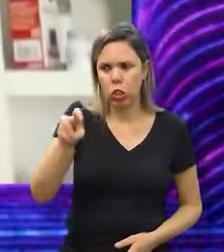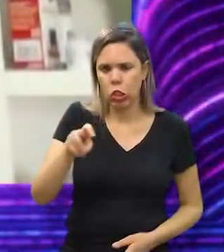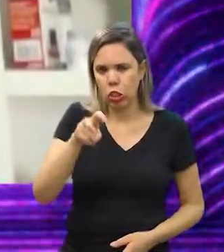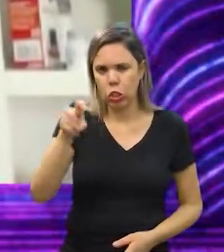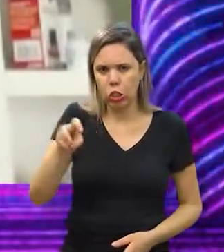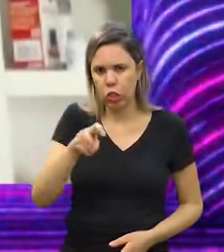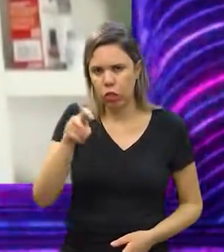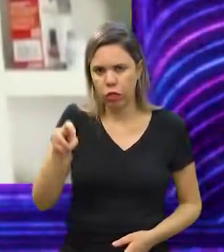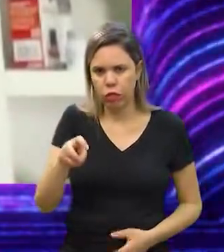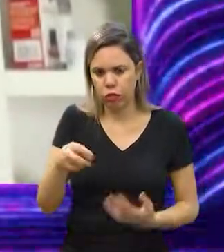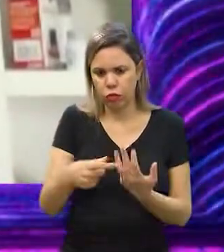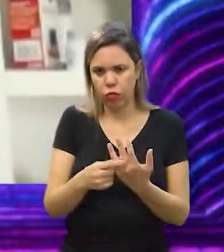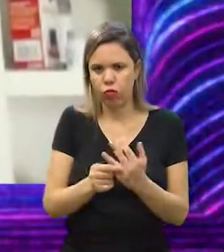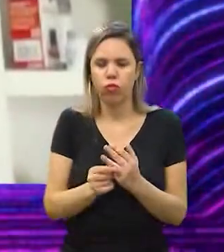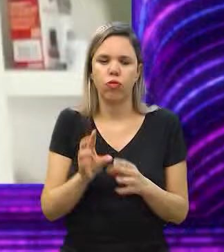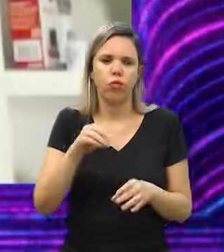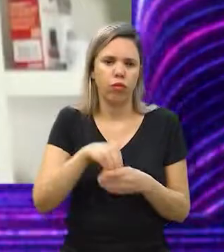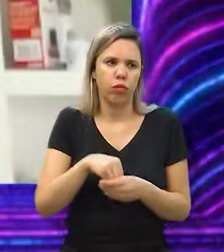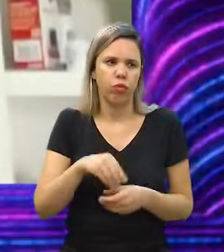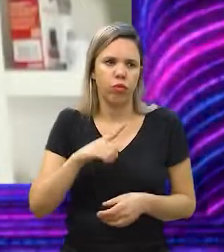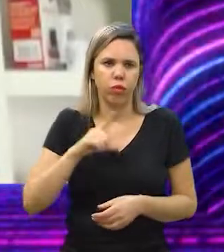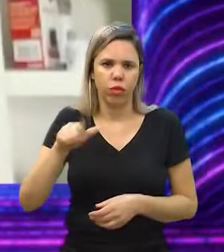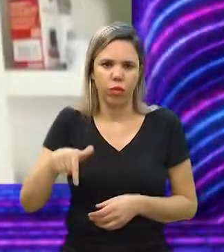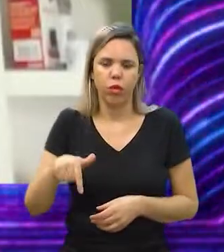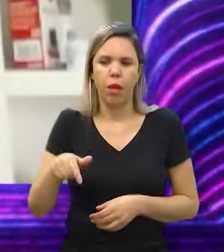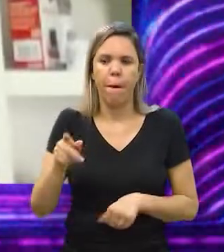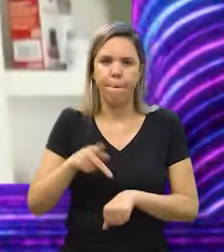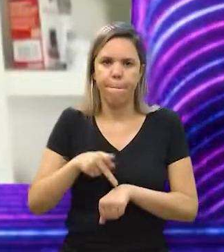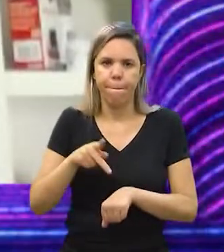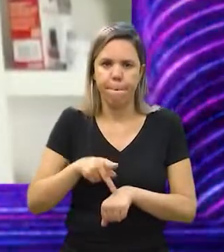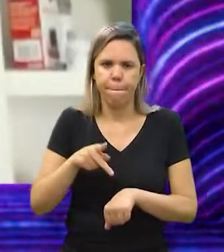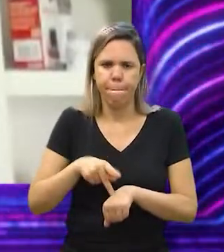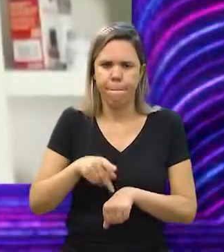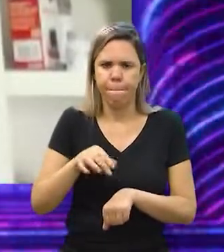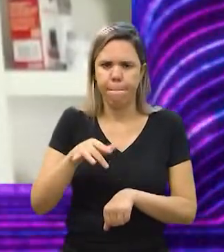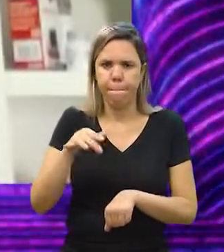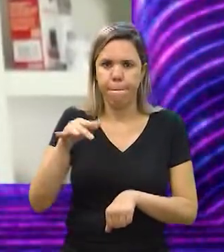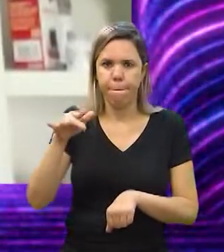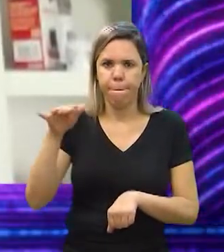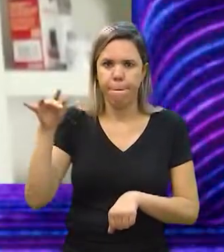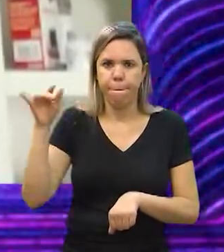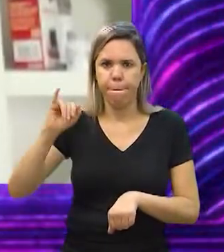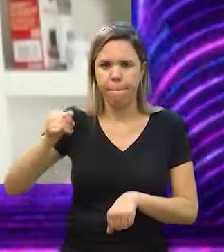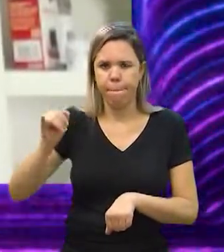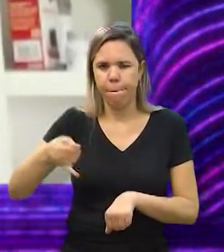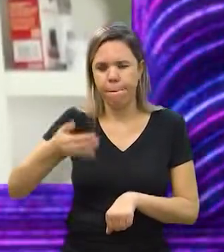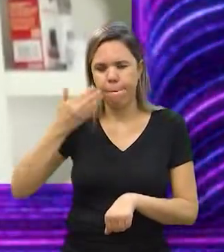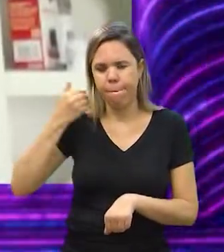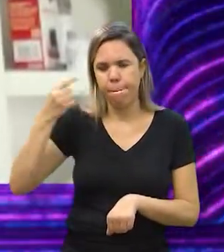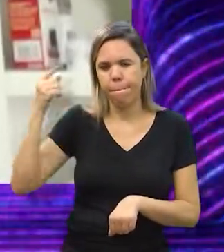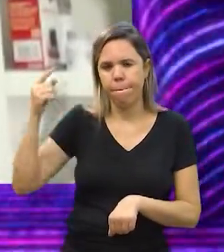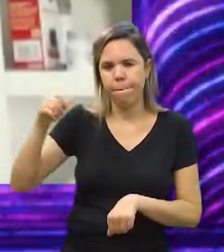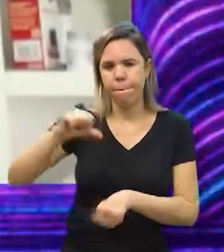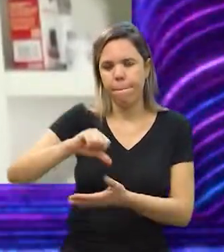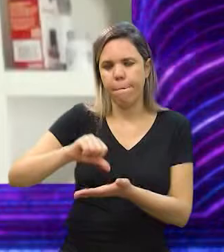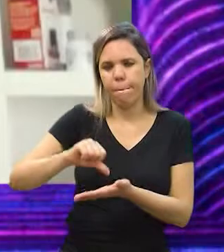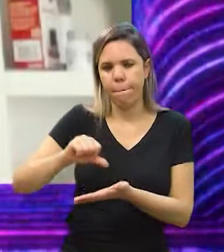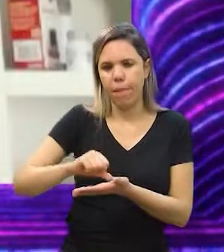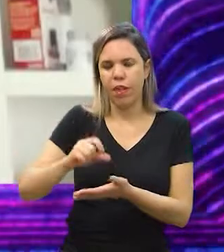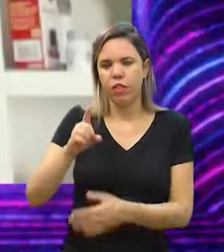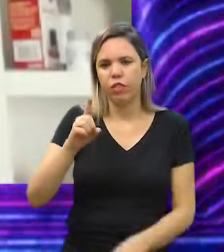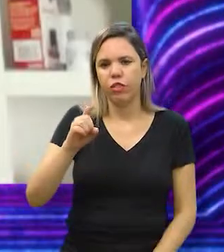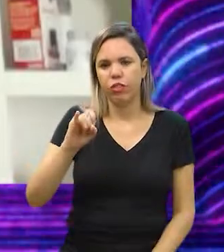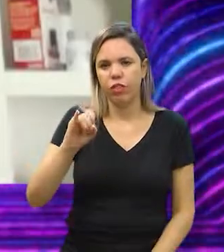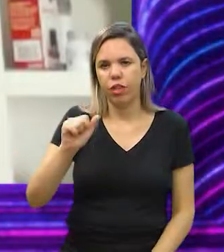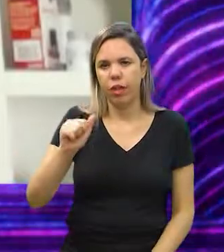imperial. O topázio imperial é uma pedra semi-preciosa que foi muito extraída na região de